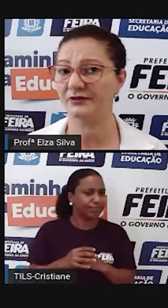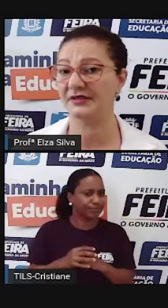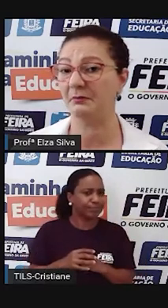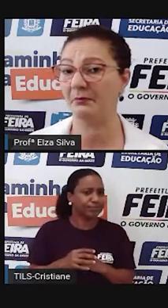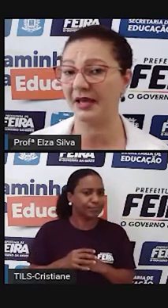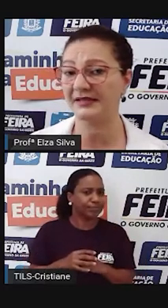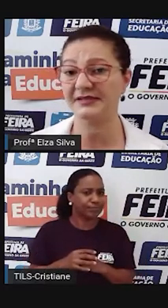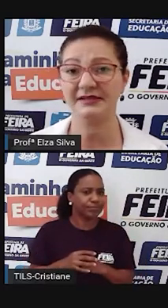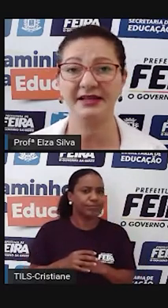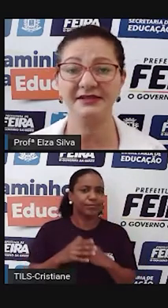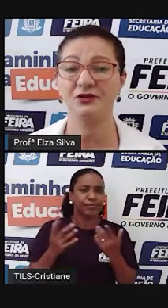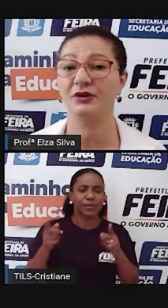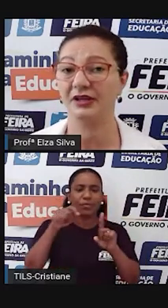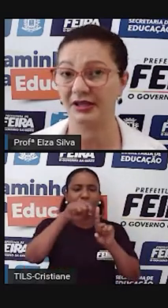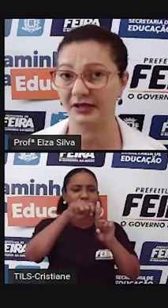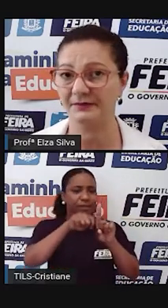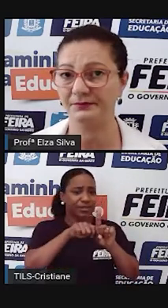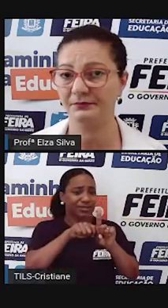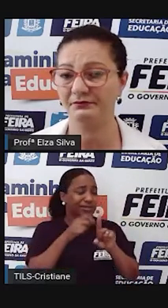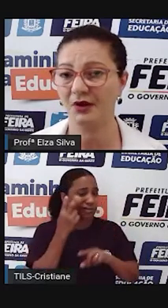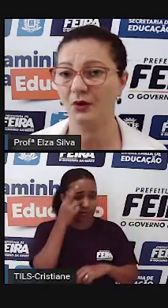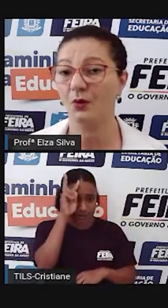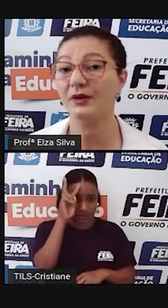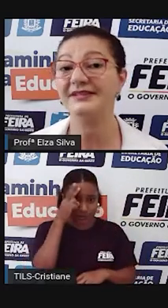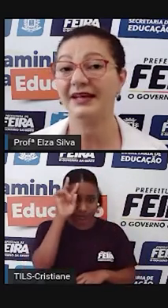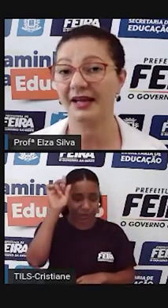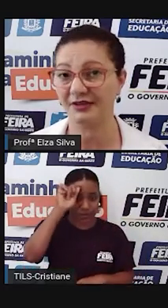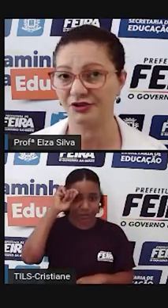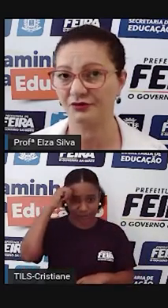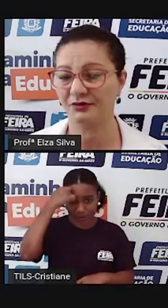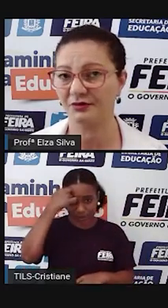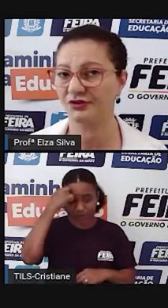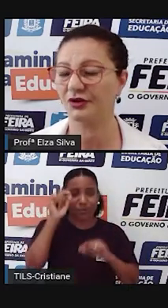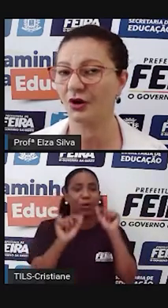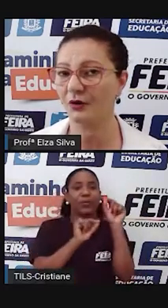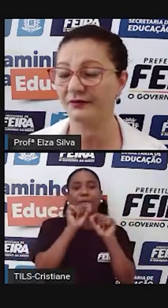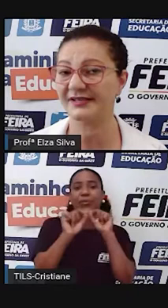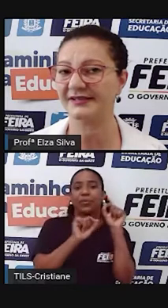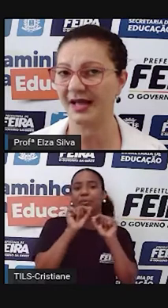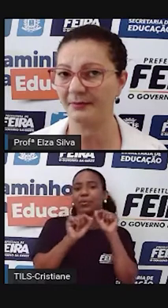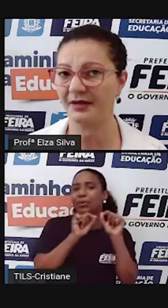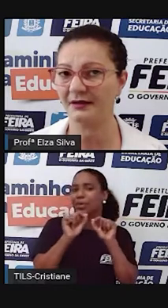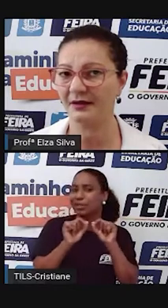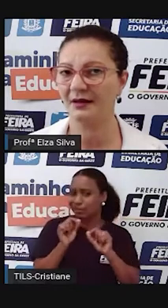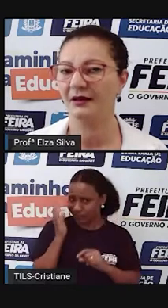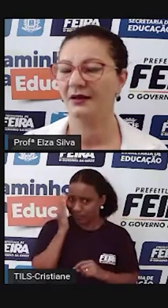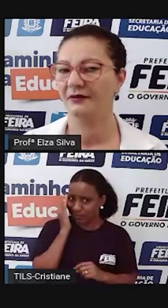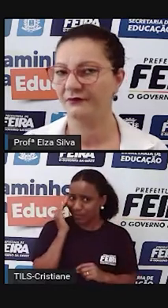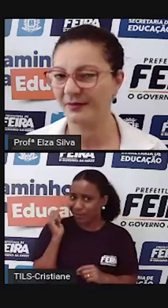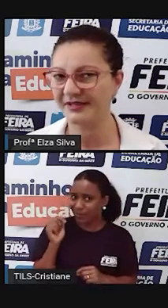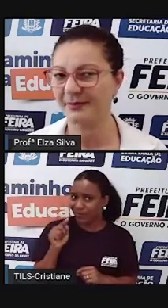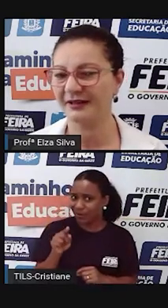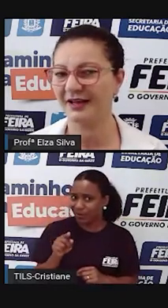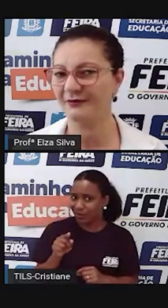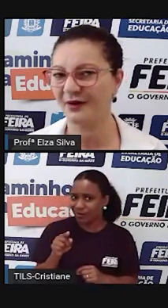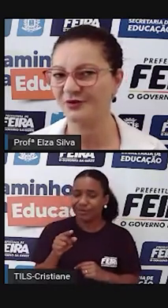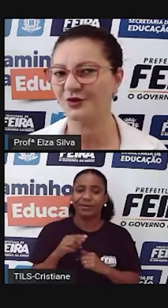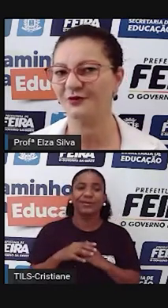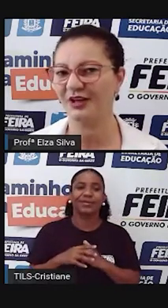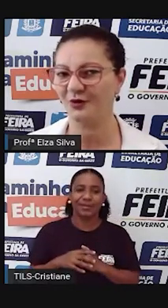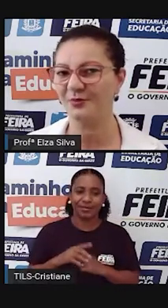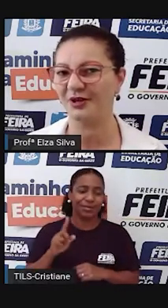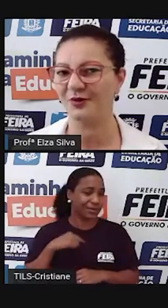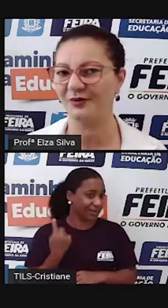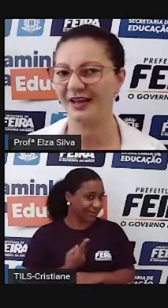poderia traduzir mês da história negra. O que será isso? Do you know? Você sabe? Vamos aprender e